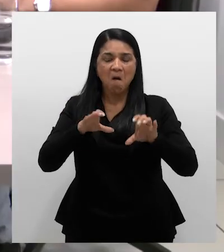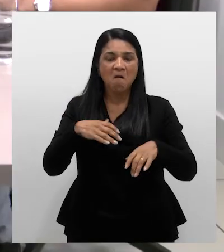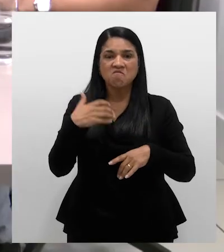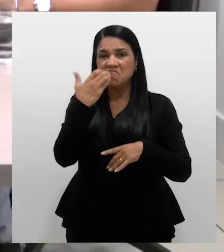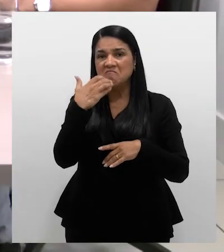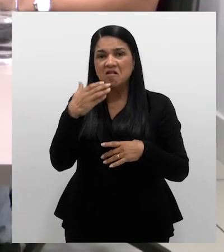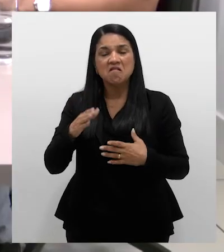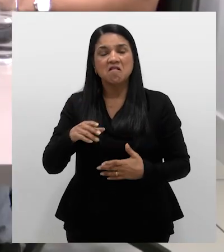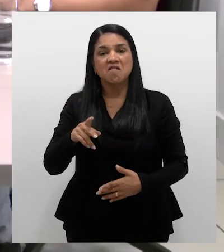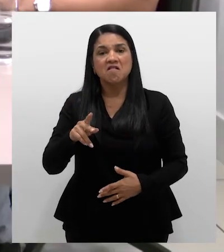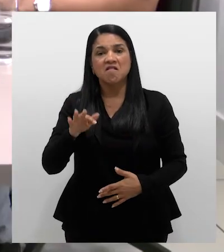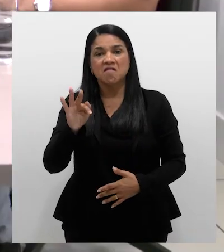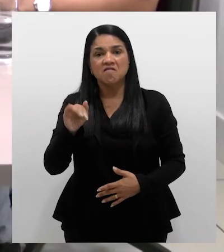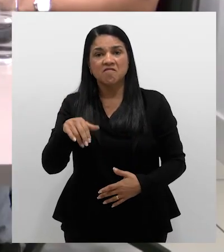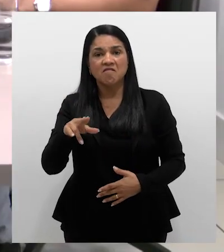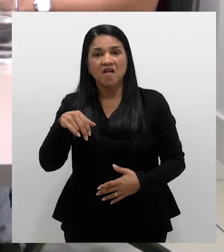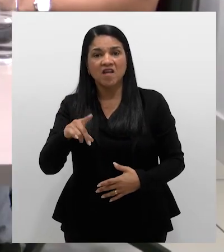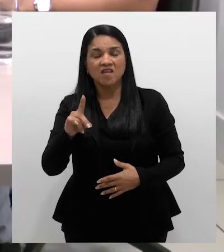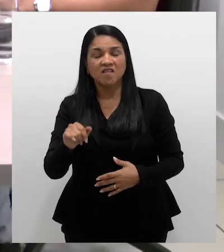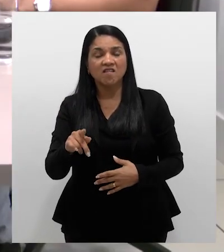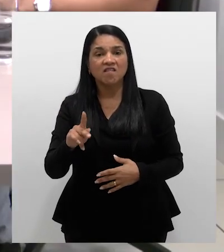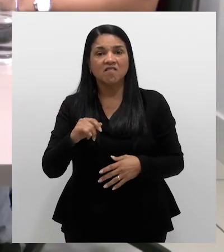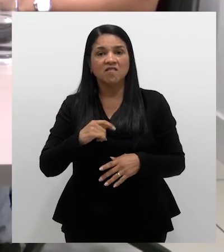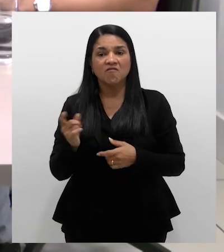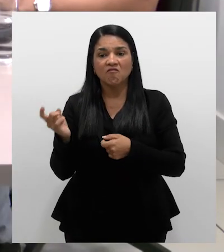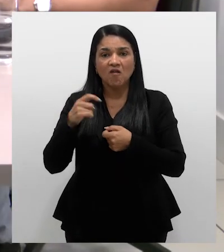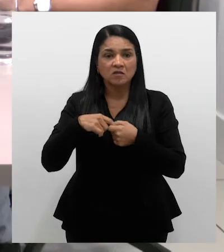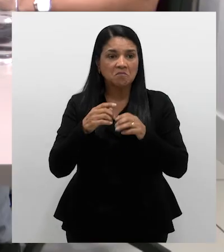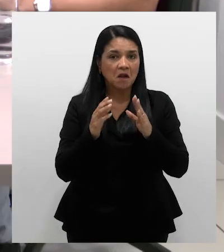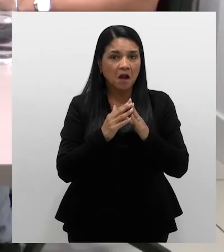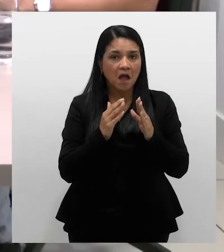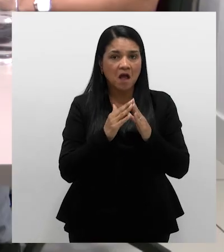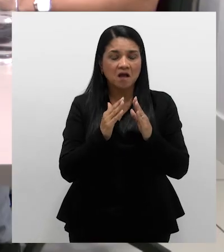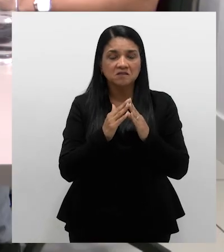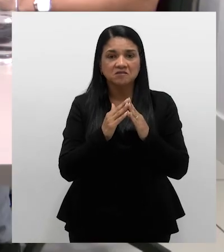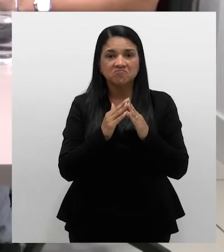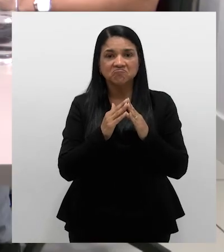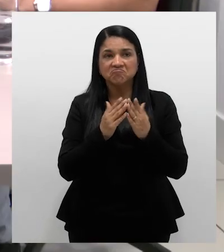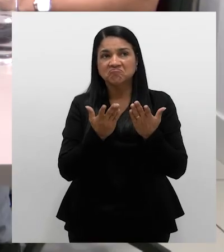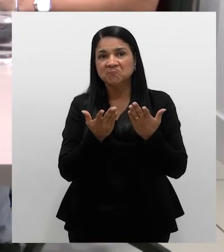pessoas, ganha notoriedade mundial, mas volta para casa só com